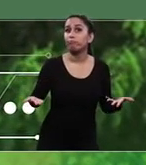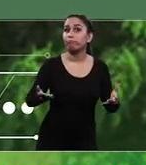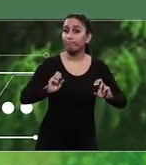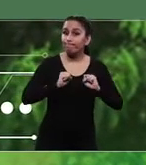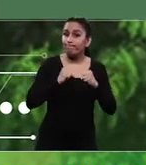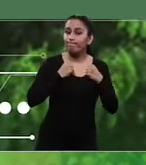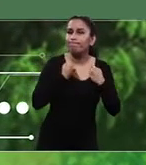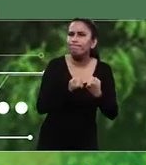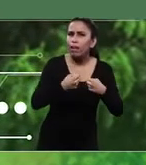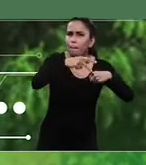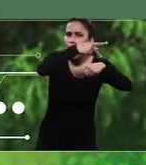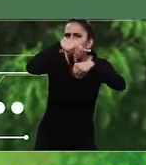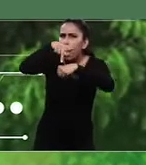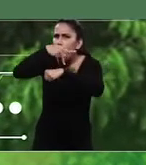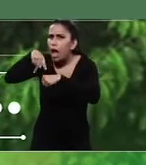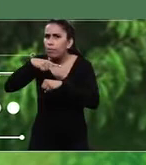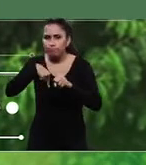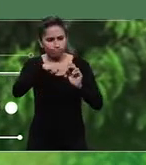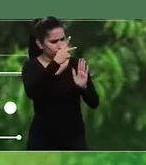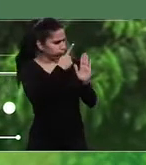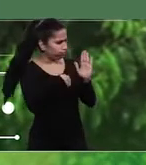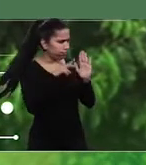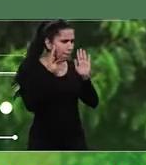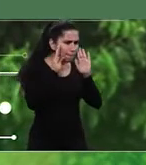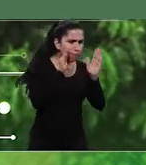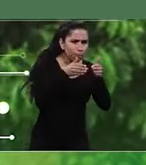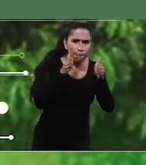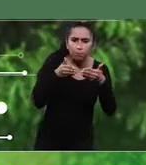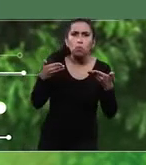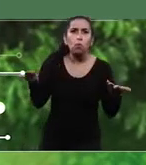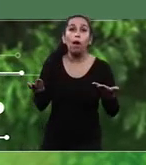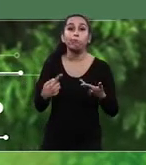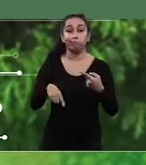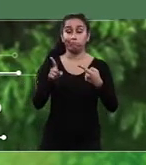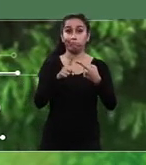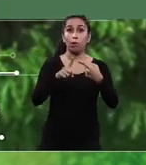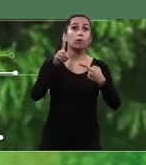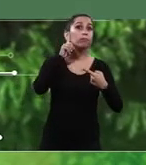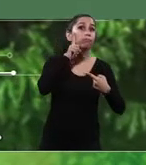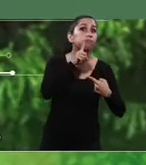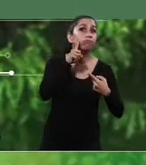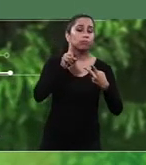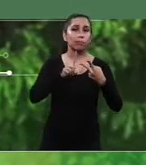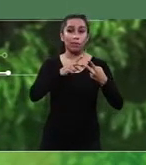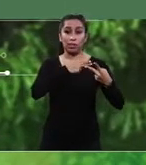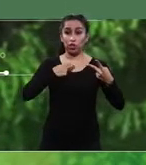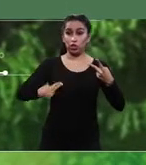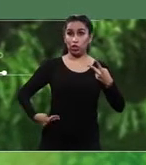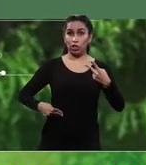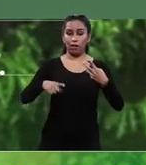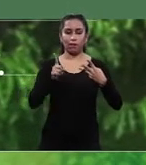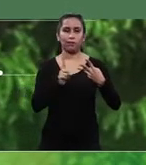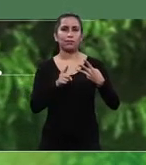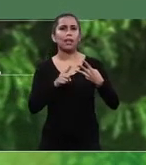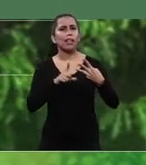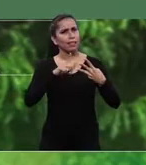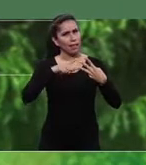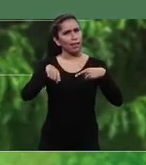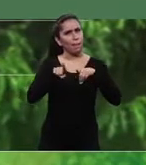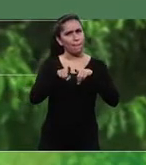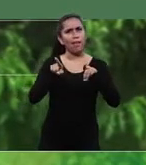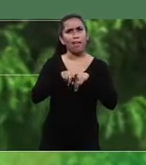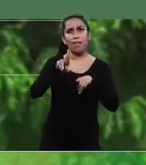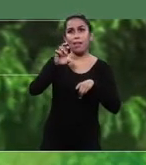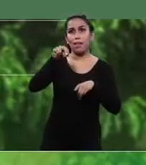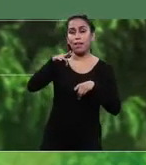esforços de promoção comercial. Então a gente destaca, por exemplo, Estados Unidos, a China, nós temos também o Reino Unido,